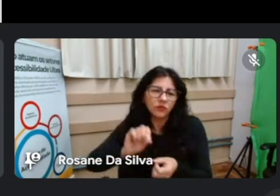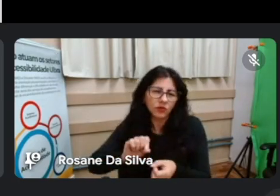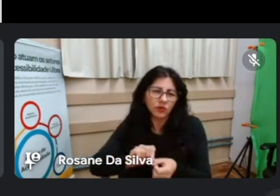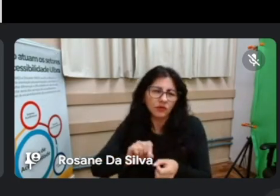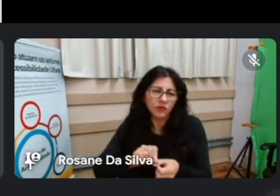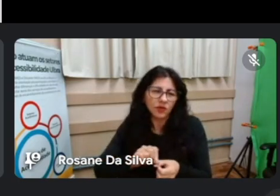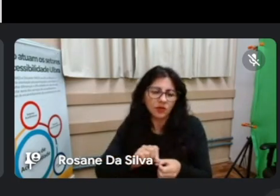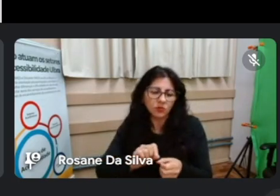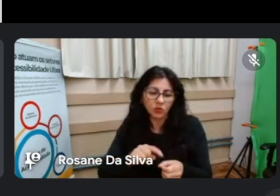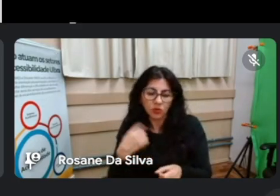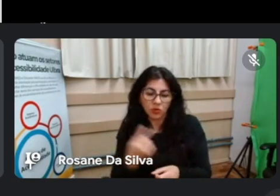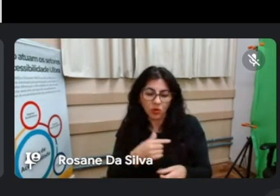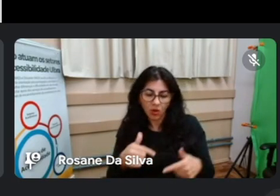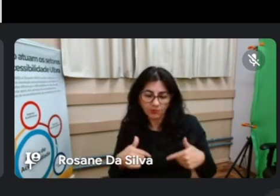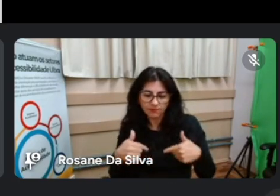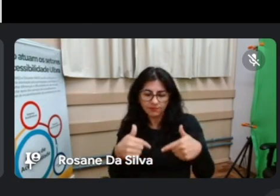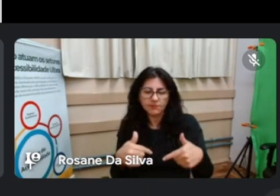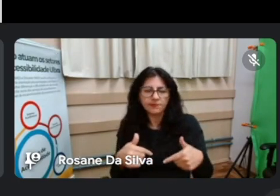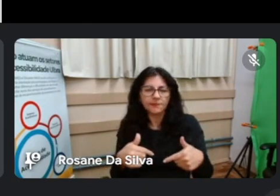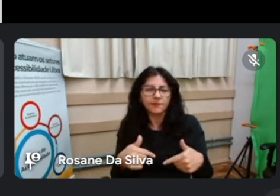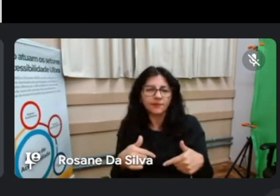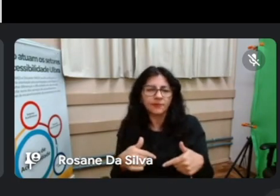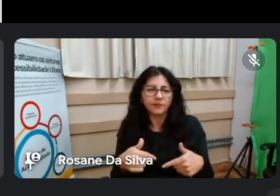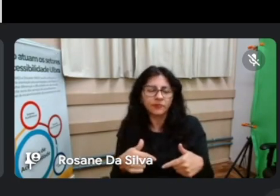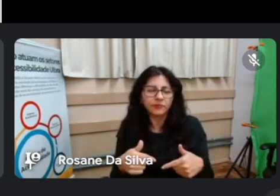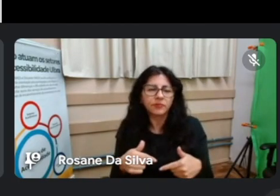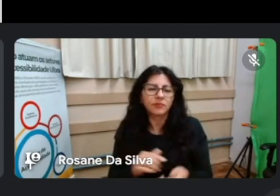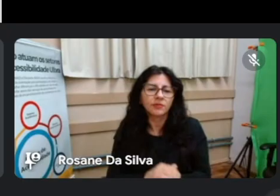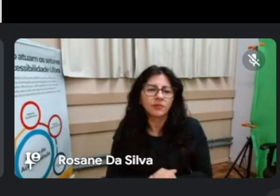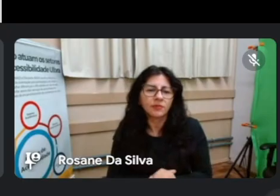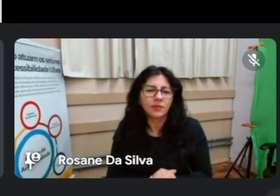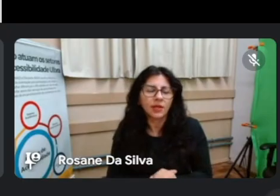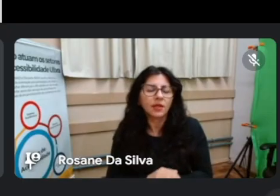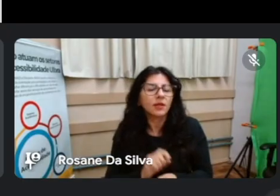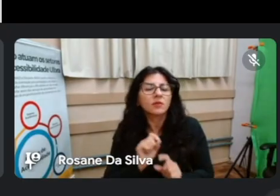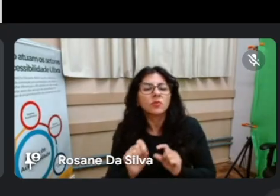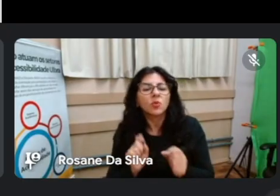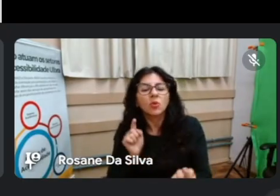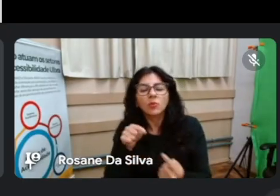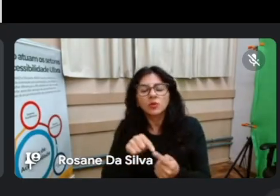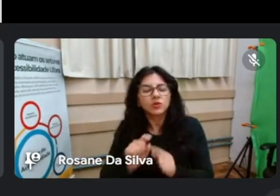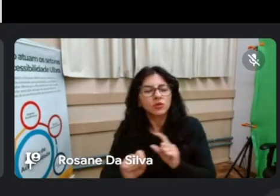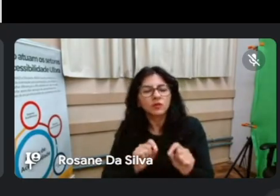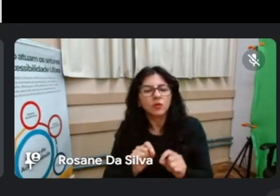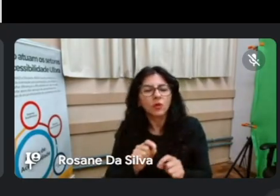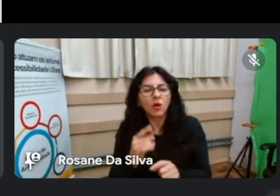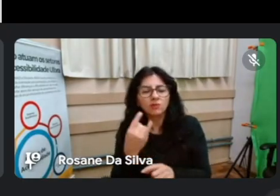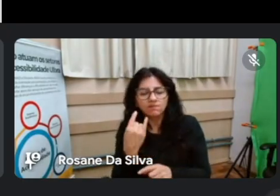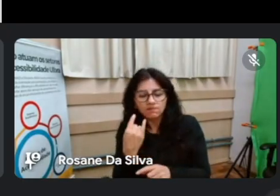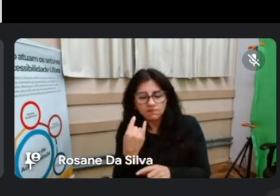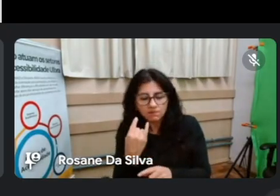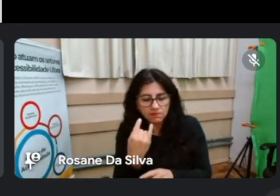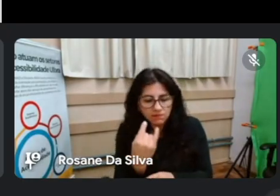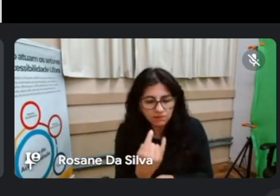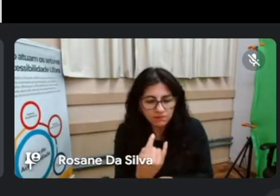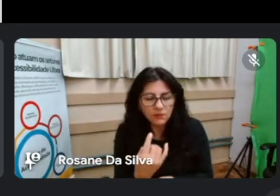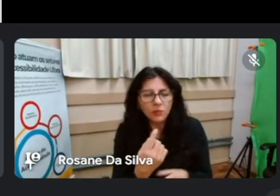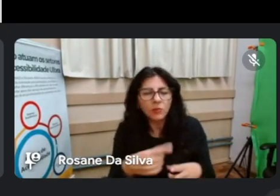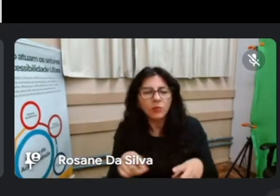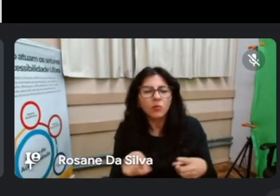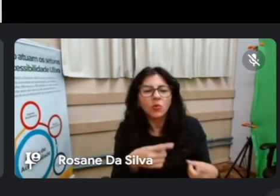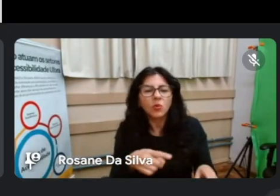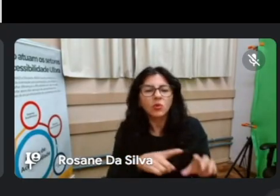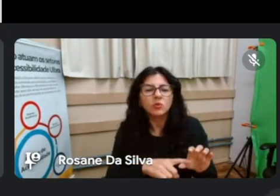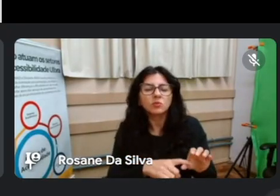iniciativa com vistas a atrair Esse chamado músico independente